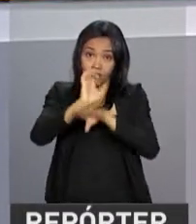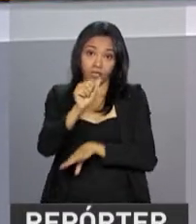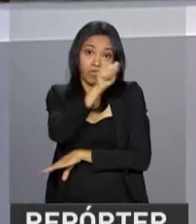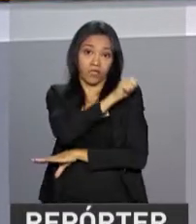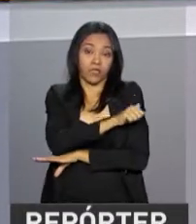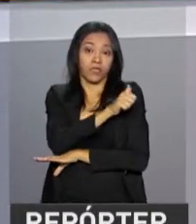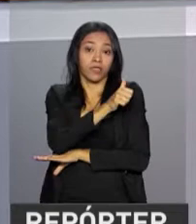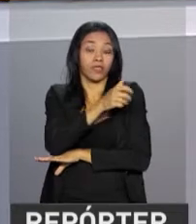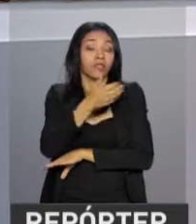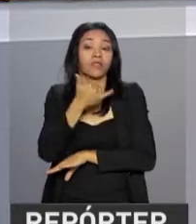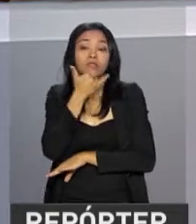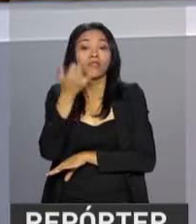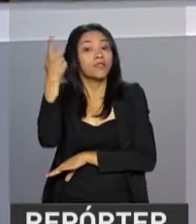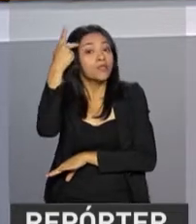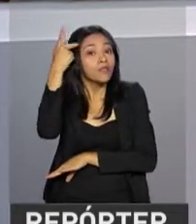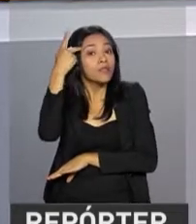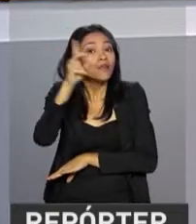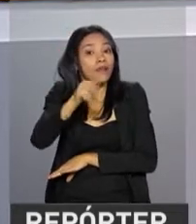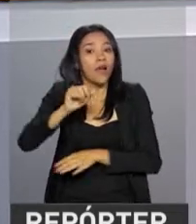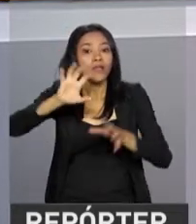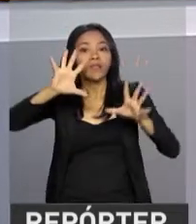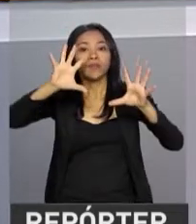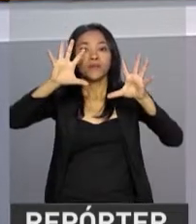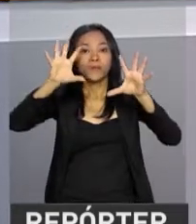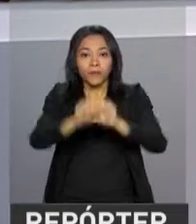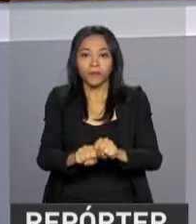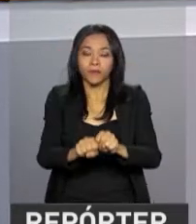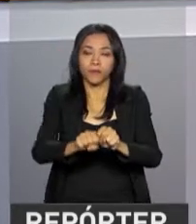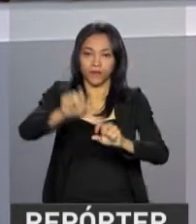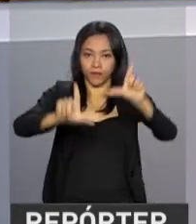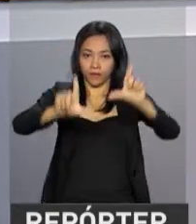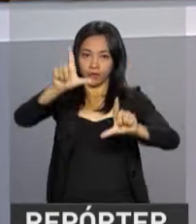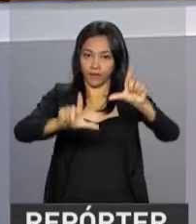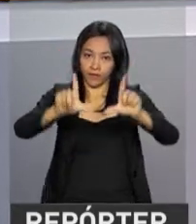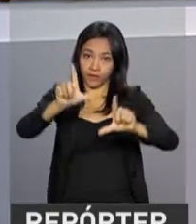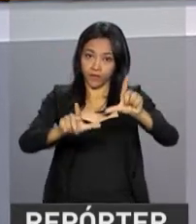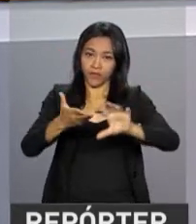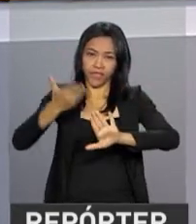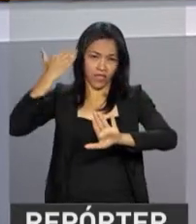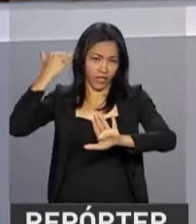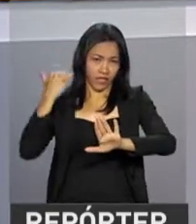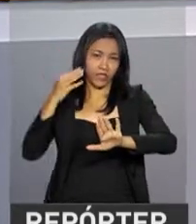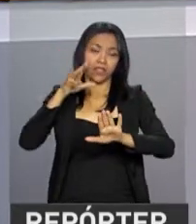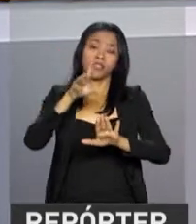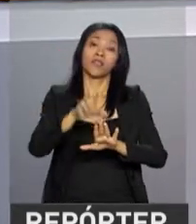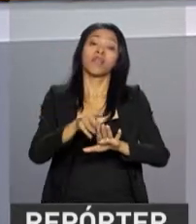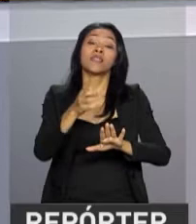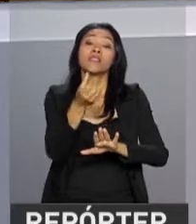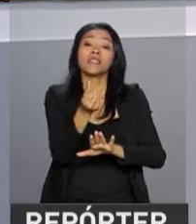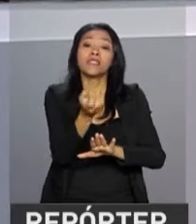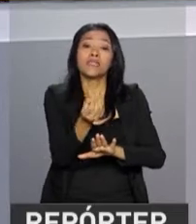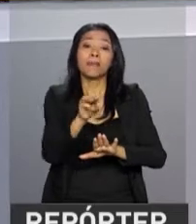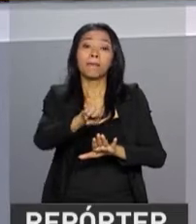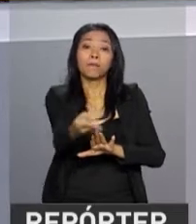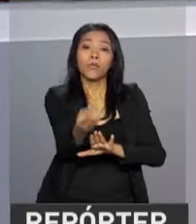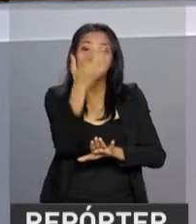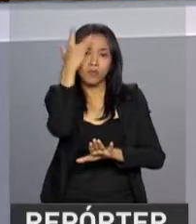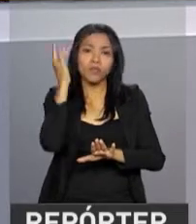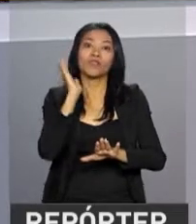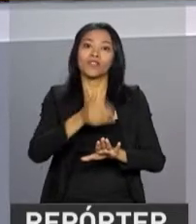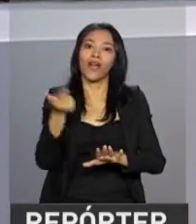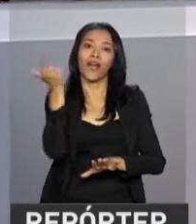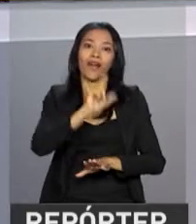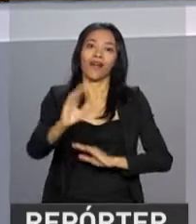desligamento do sinal analógico de televisão desde o início da operação do sinal digital cerca de 60 milhões de pessoas já foram beneficiadas